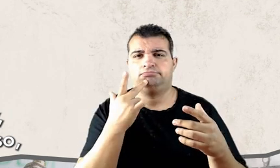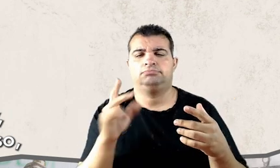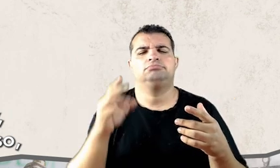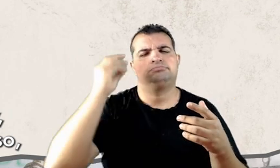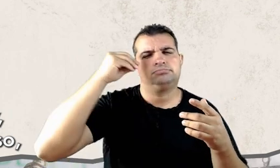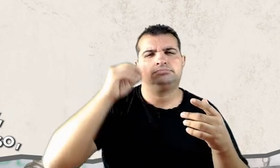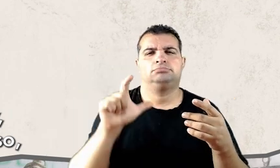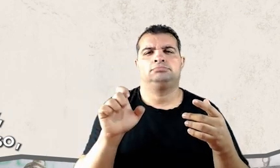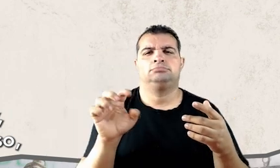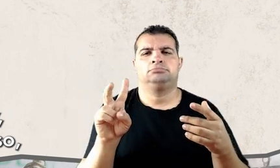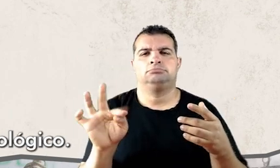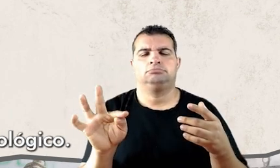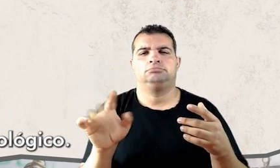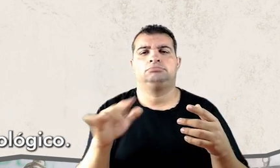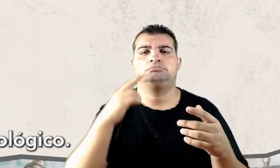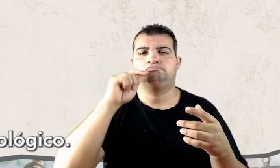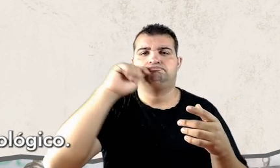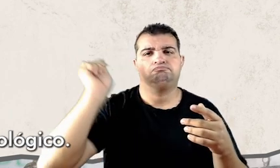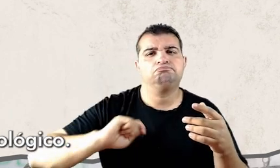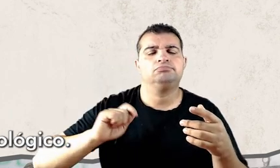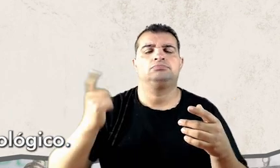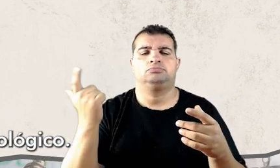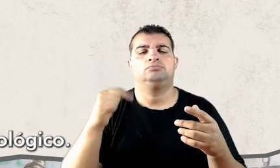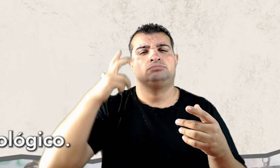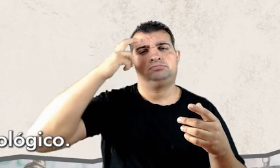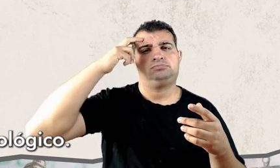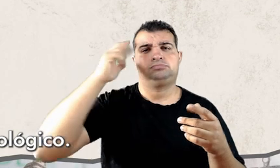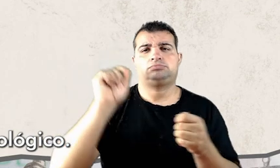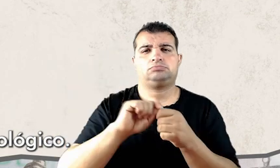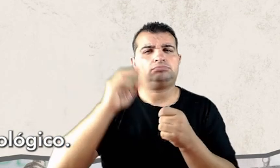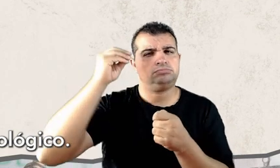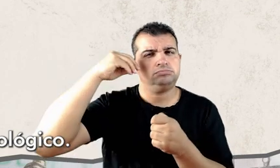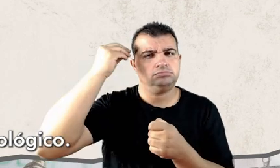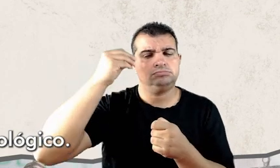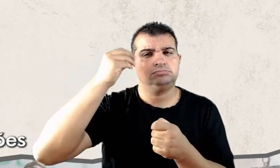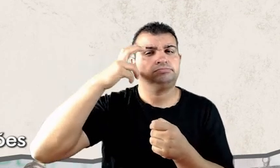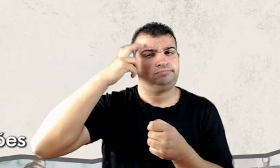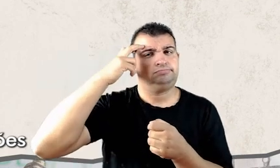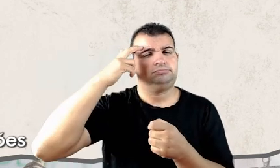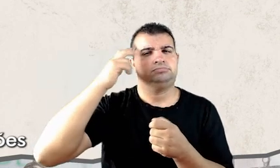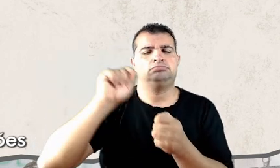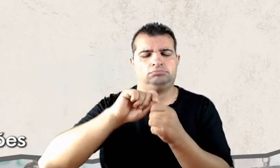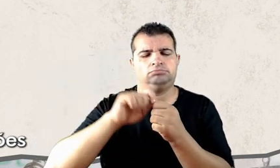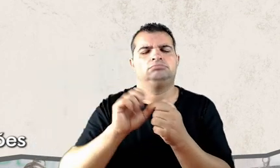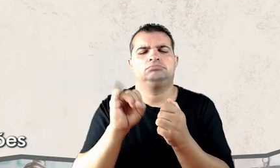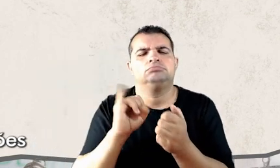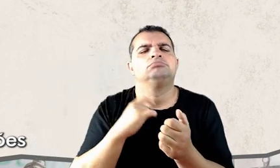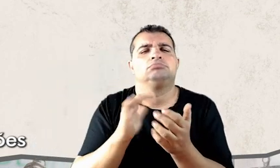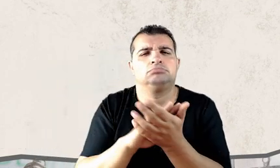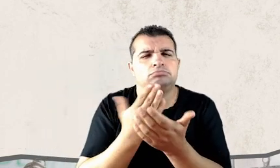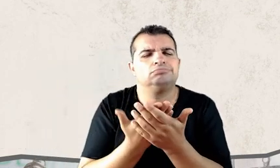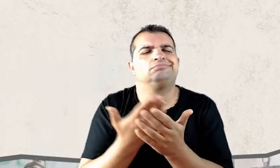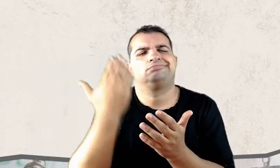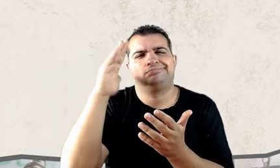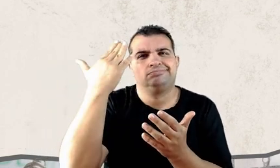um psicólogo e pensador russo que dizia que a cultura constitui fundamentalmente o psicológico. Quando você tem